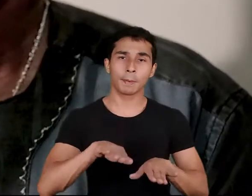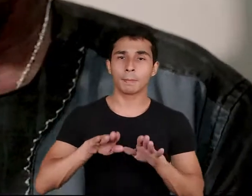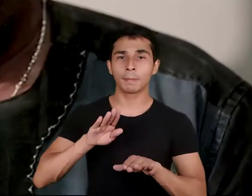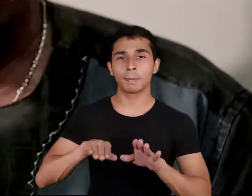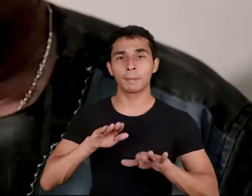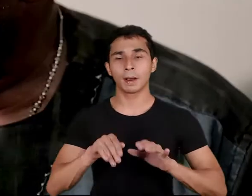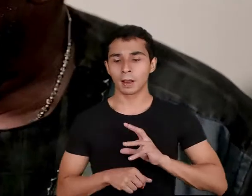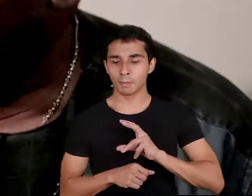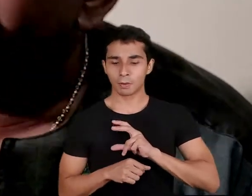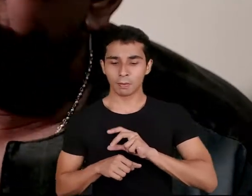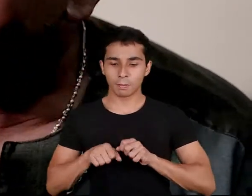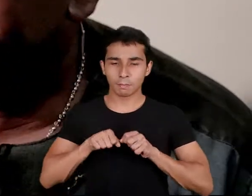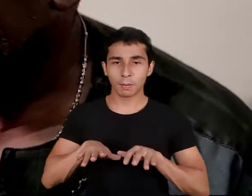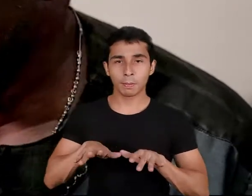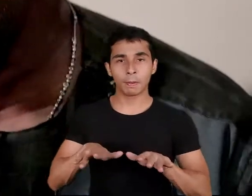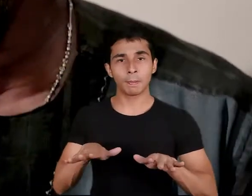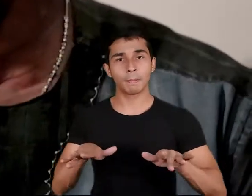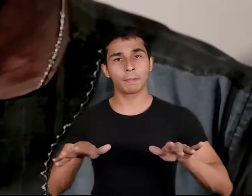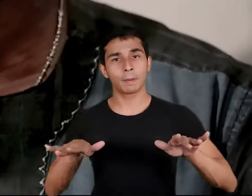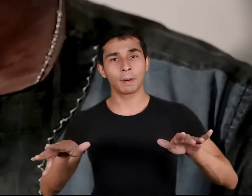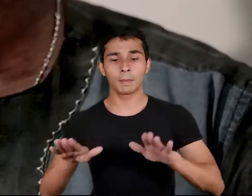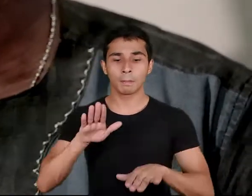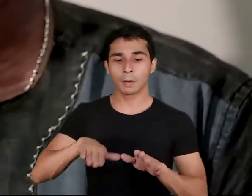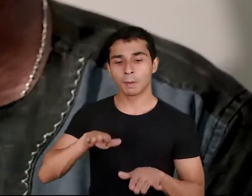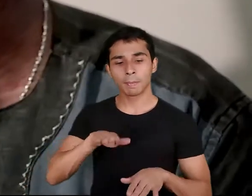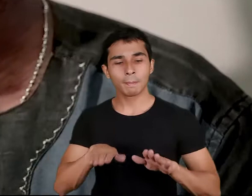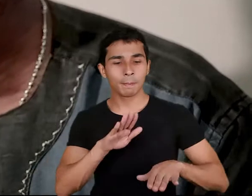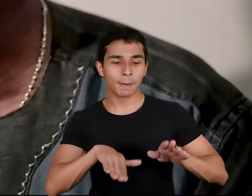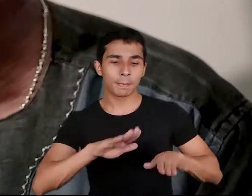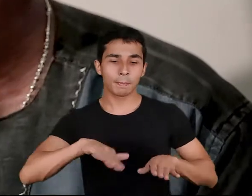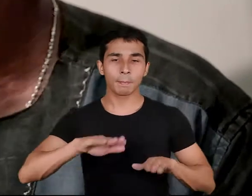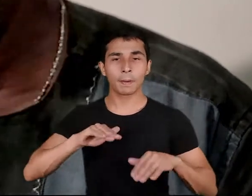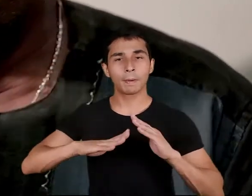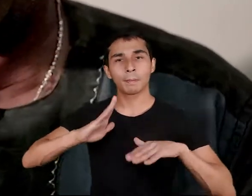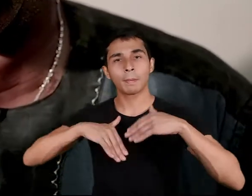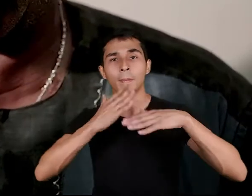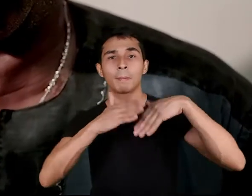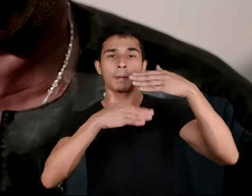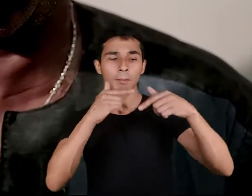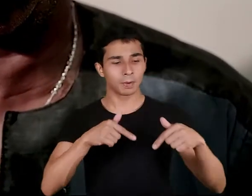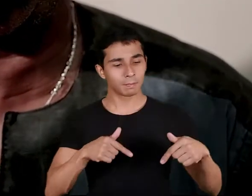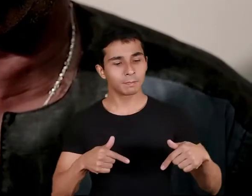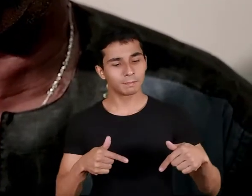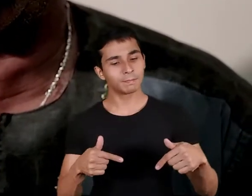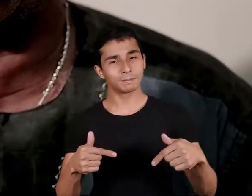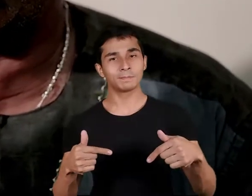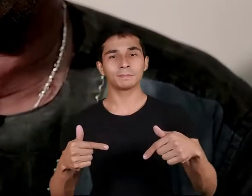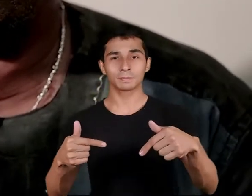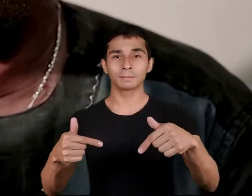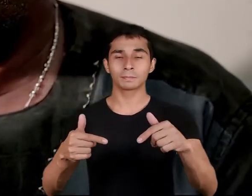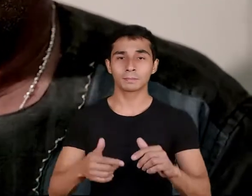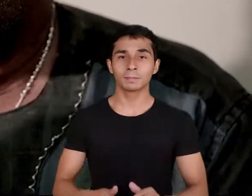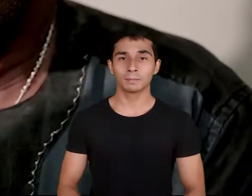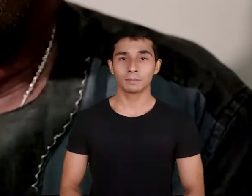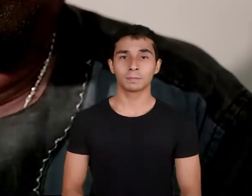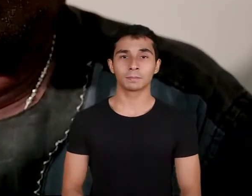amar, é tambor para crescer e poder lutar.